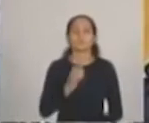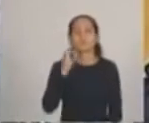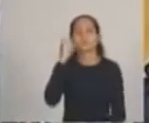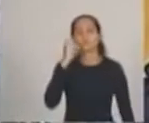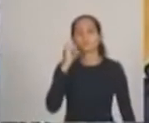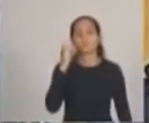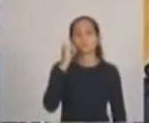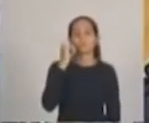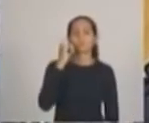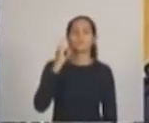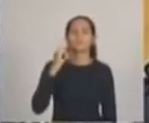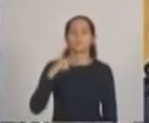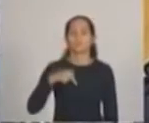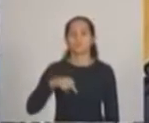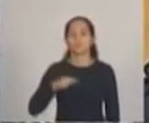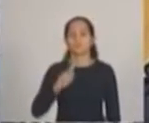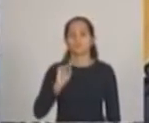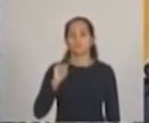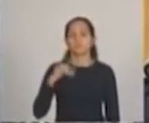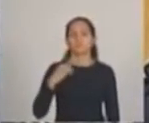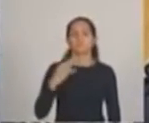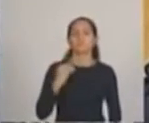Coronel Alexandre Quintino.